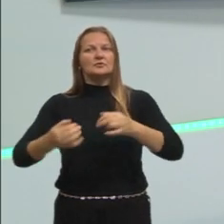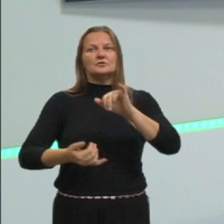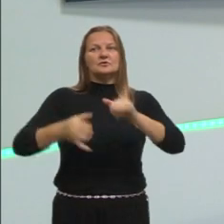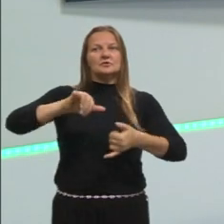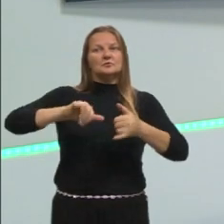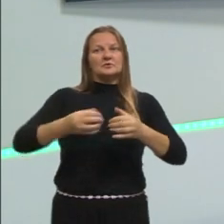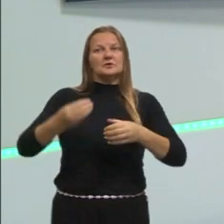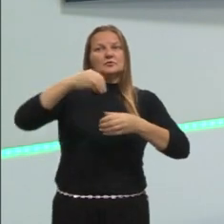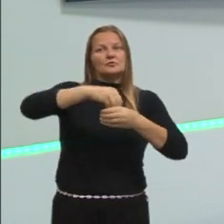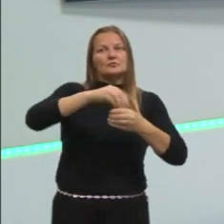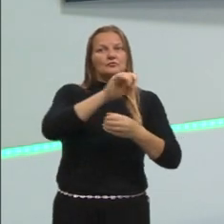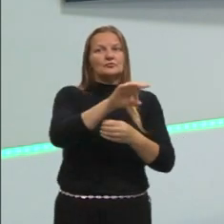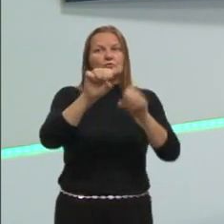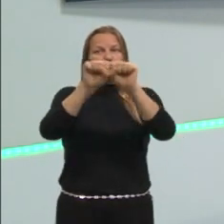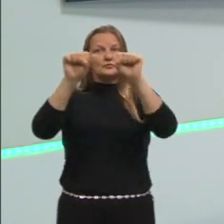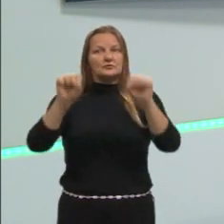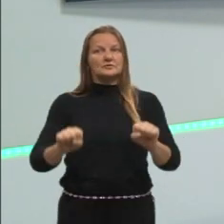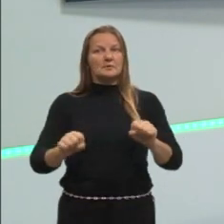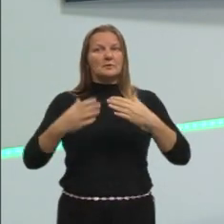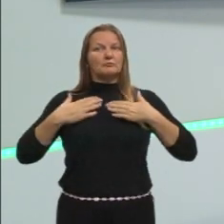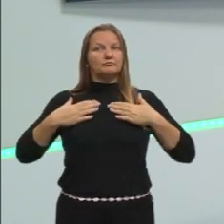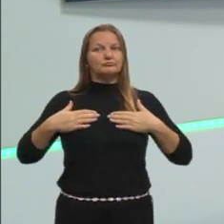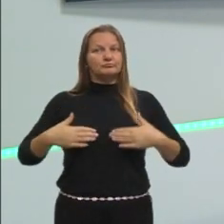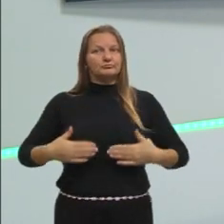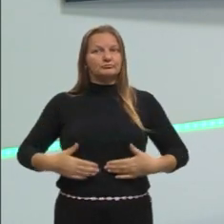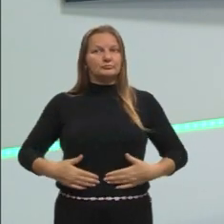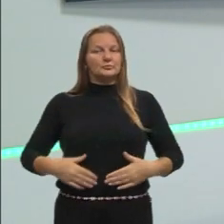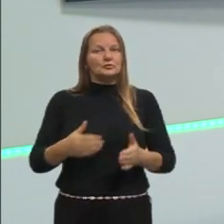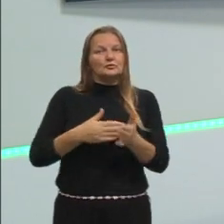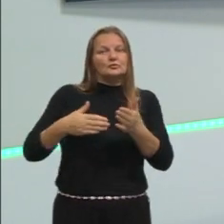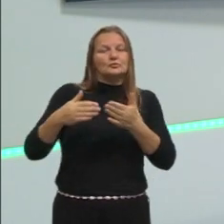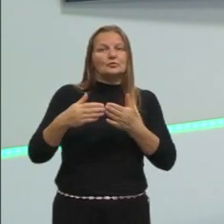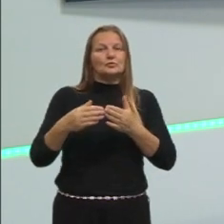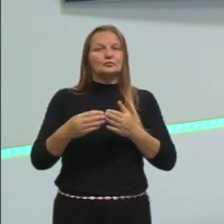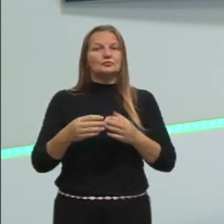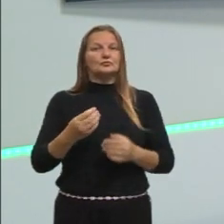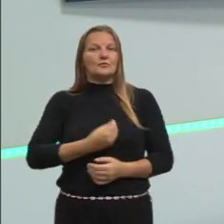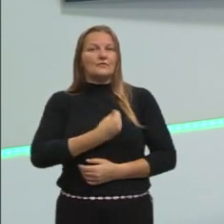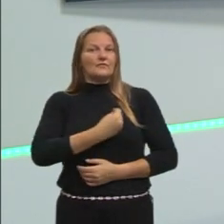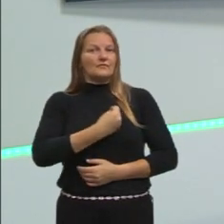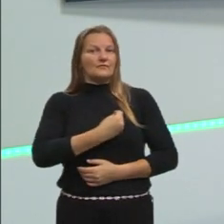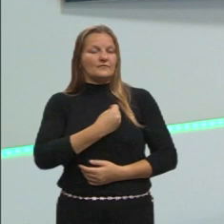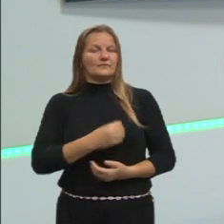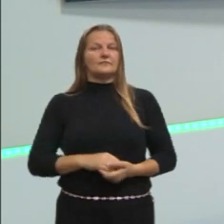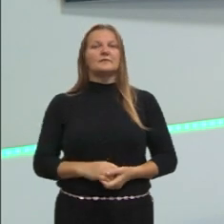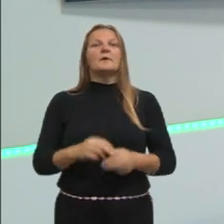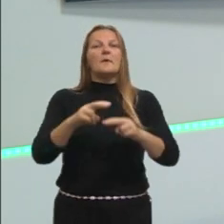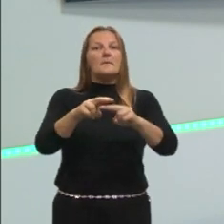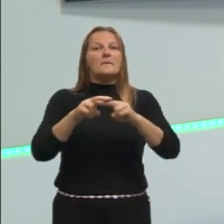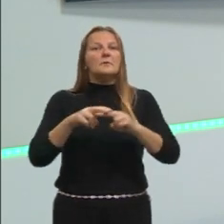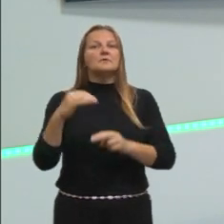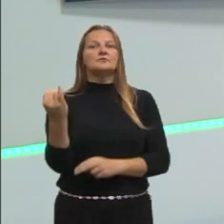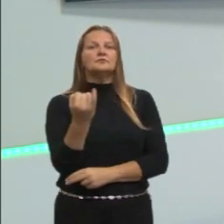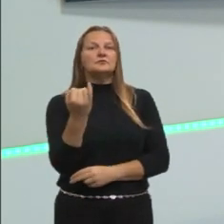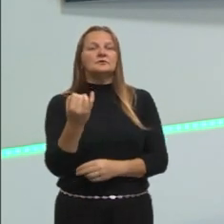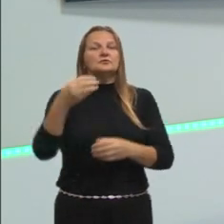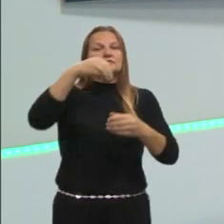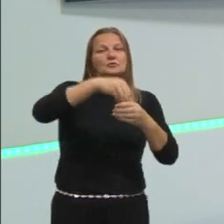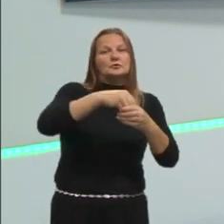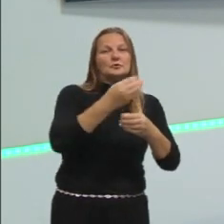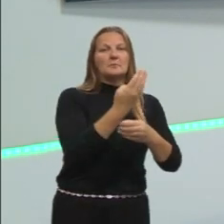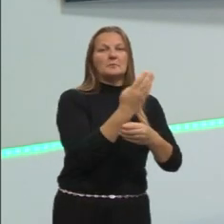ocorrem no sistema no nosso sistema né no sistema dos seres vivos por isso aí que estuda tanto na Biologia